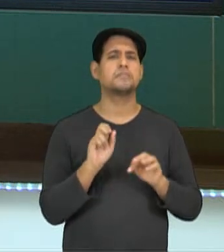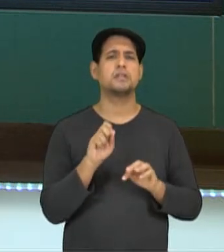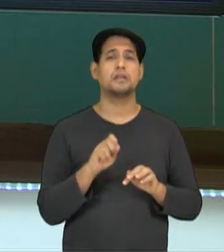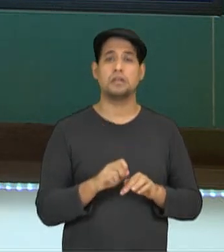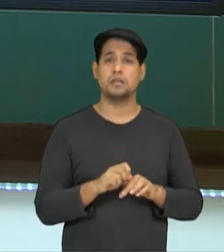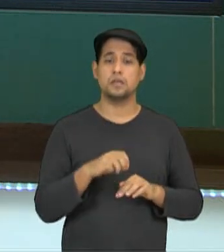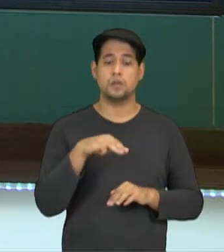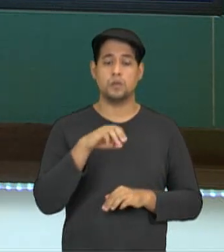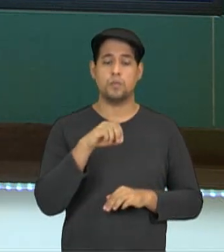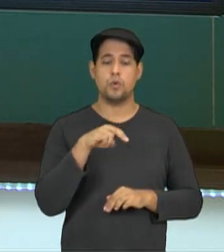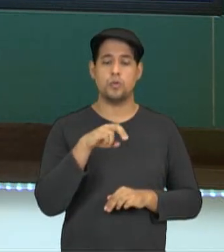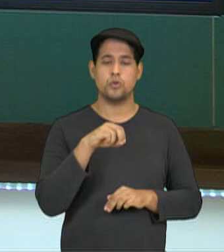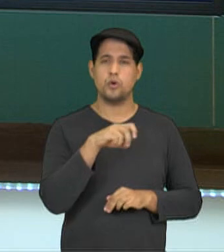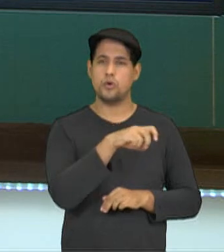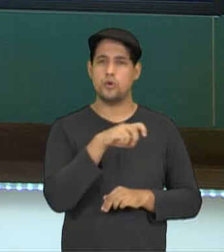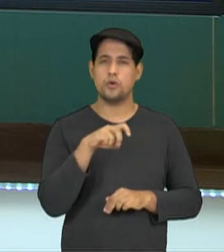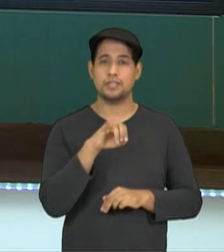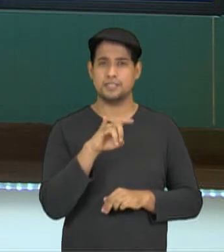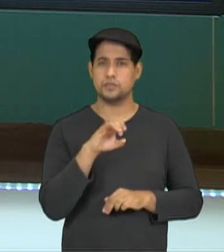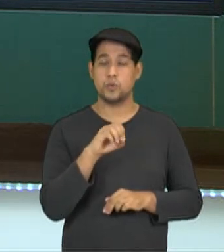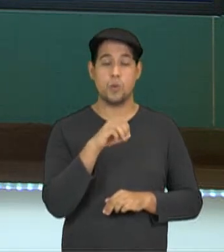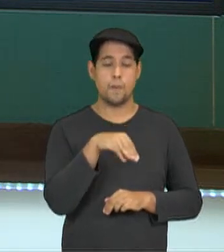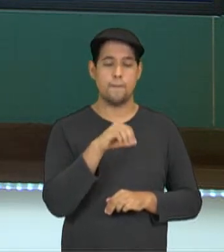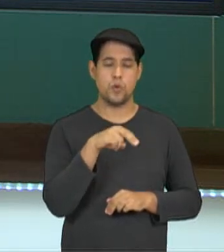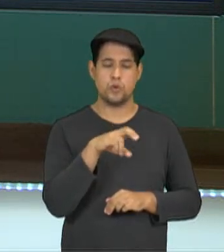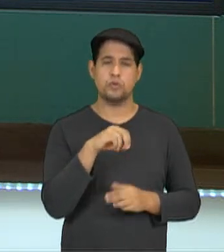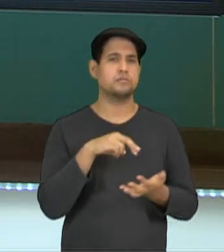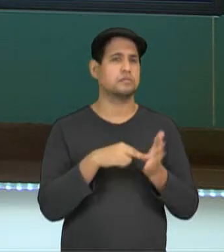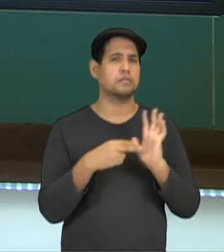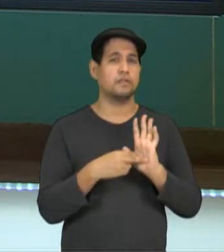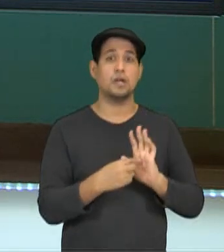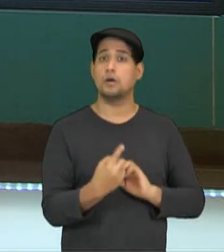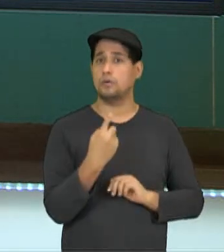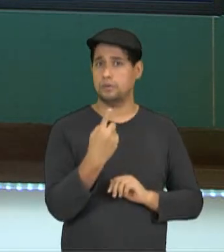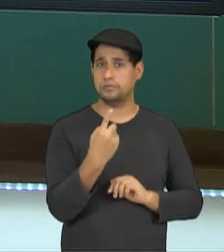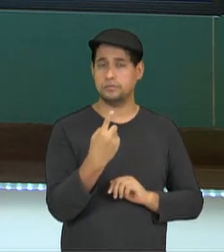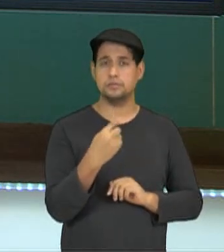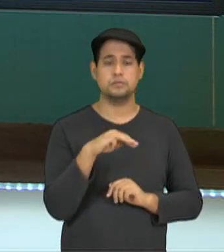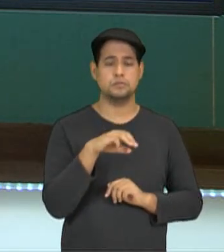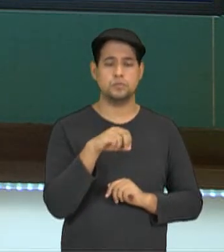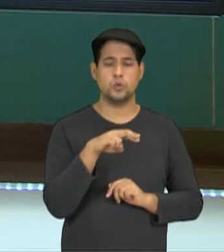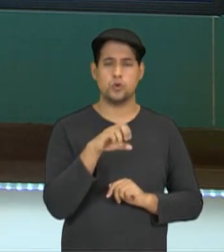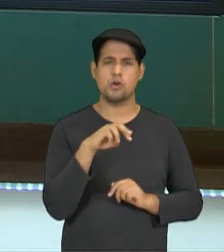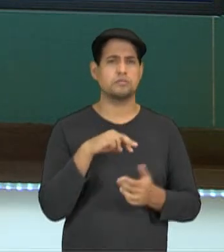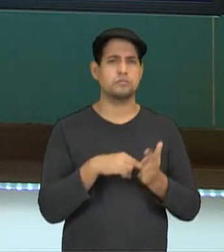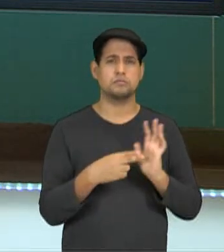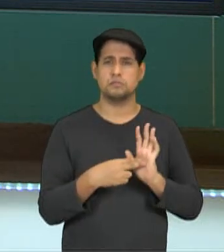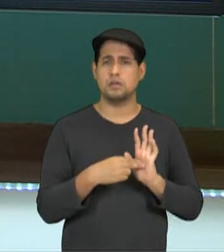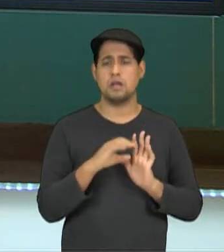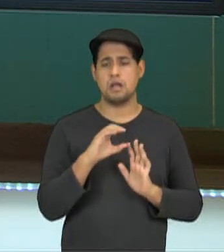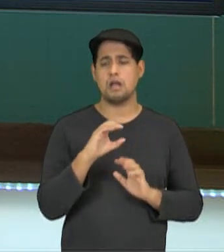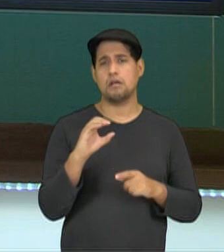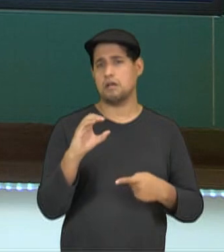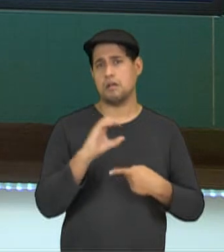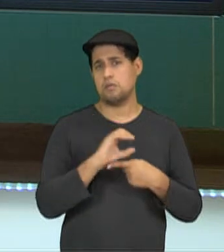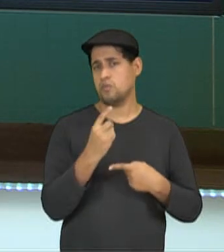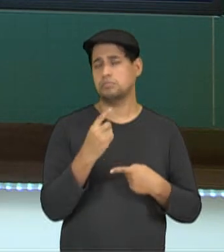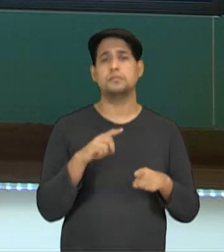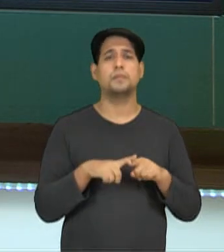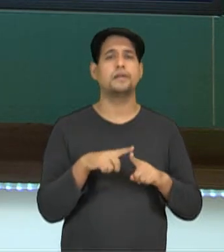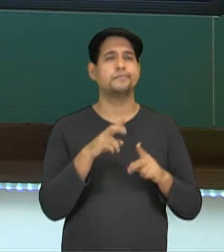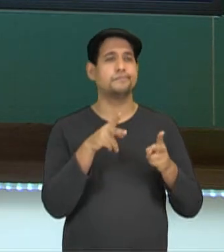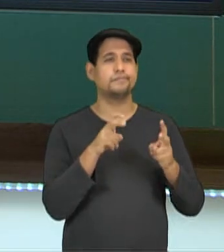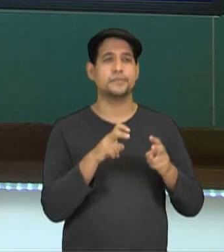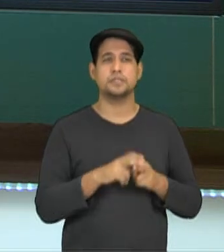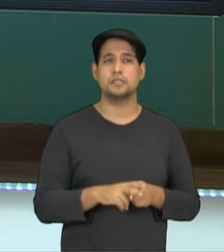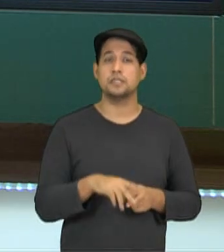fica monóxido. Mono é o prefixo para um. Monóxido de carbono, que é o elemento que está aqui. Agora, olha